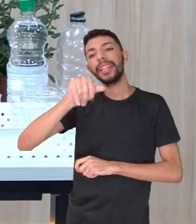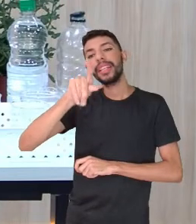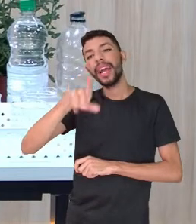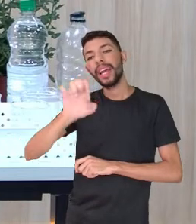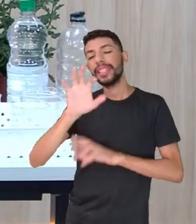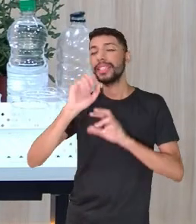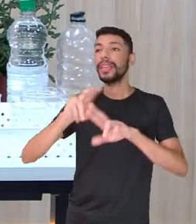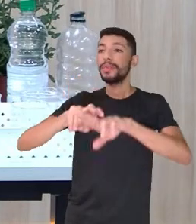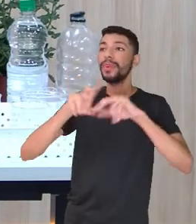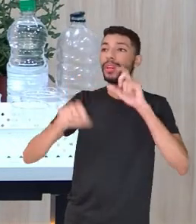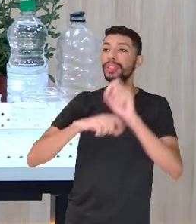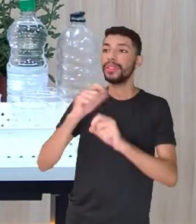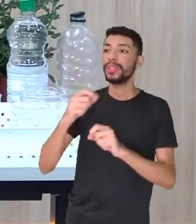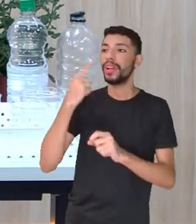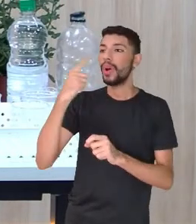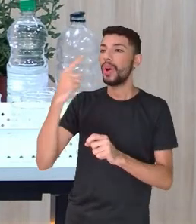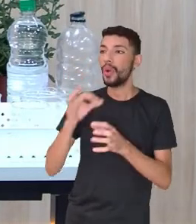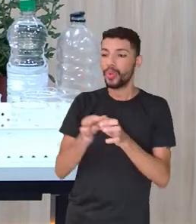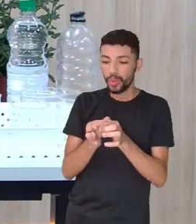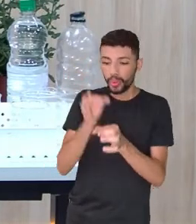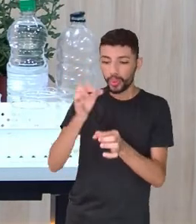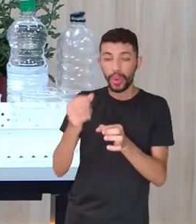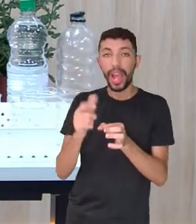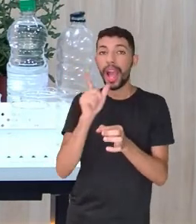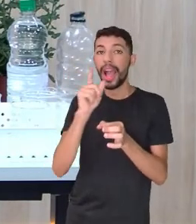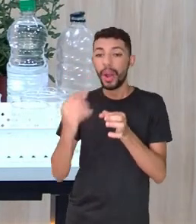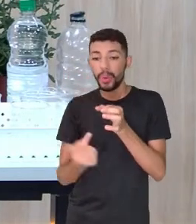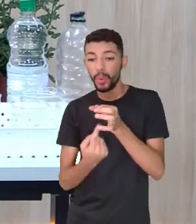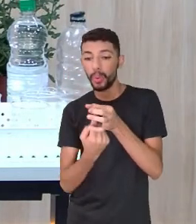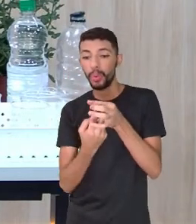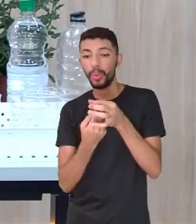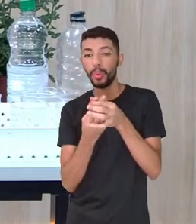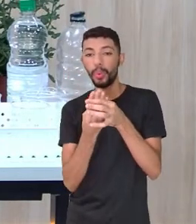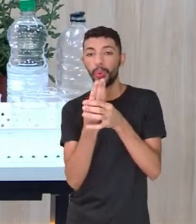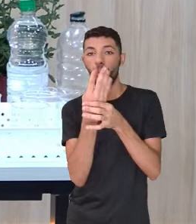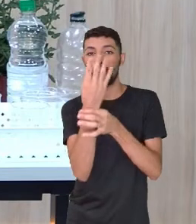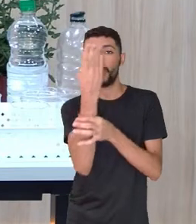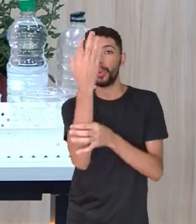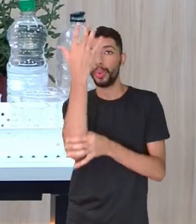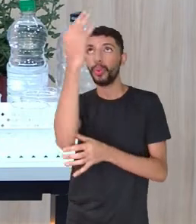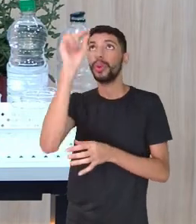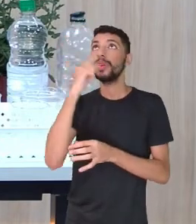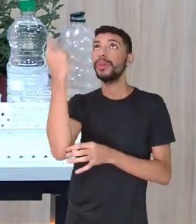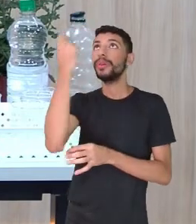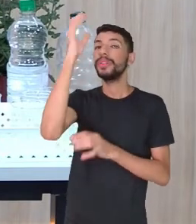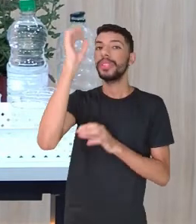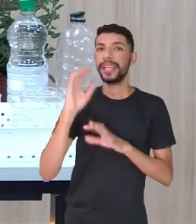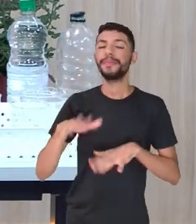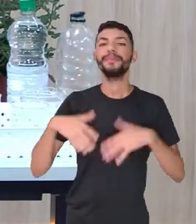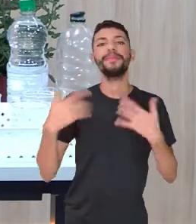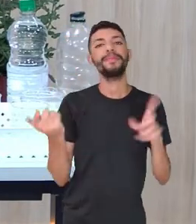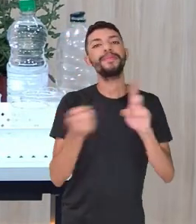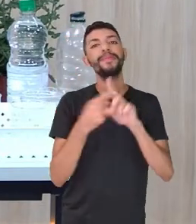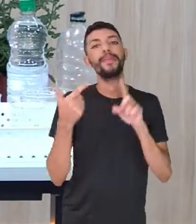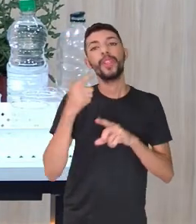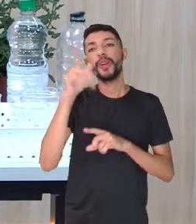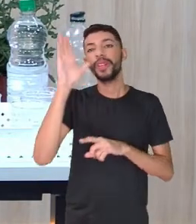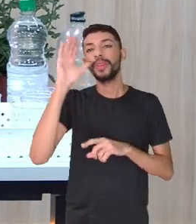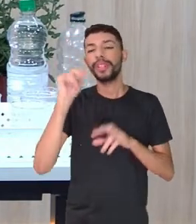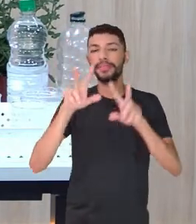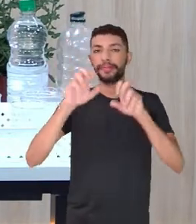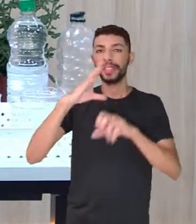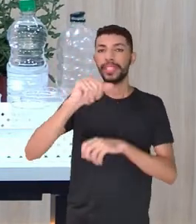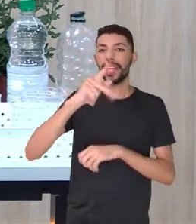vasos, essa água subiu pela força da capilaridade da água. Outra curiosidade de capilaridade, que